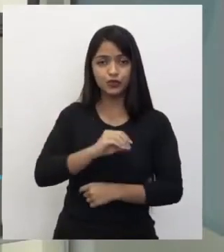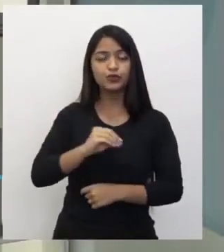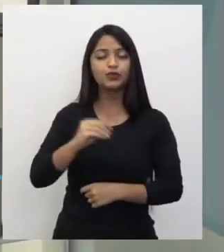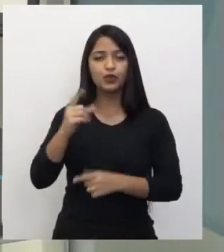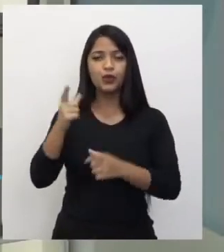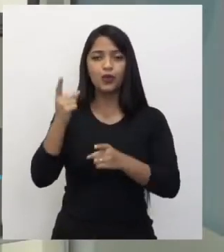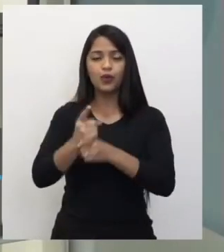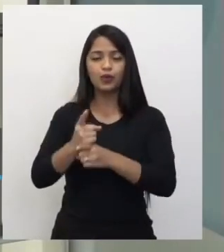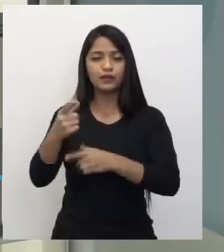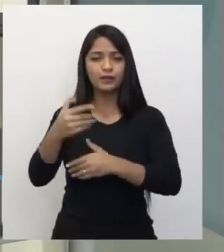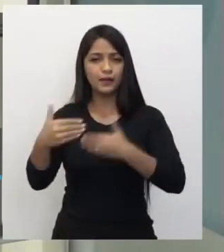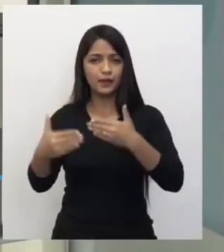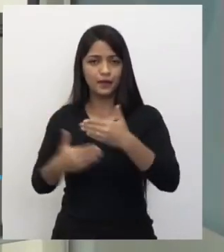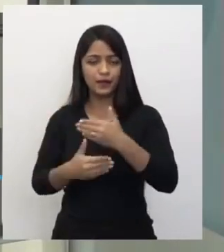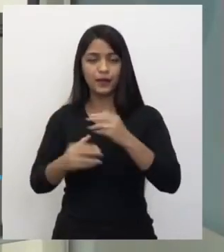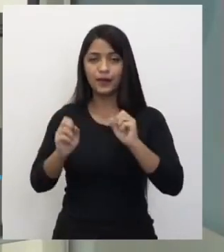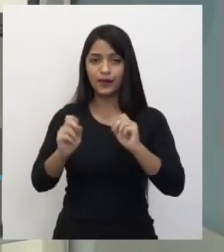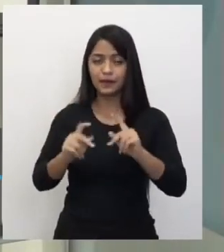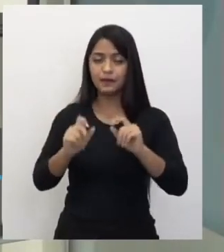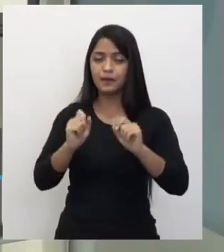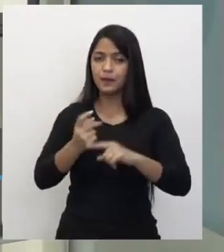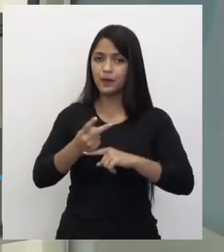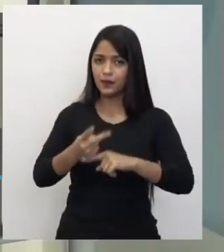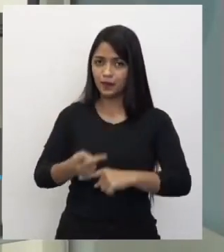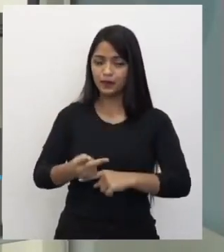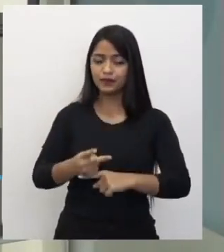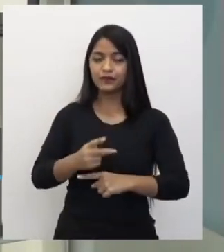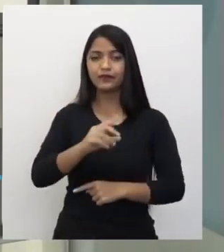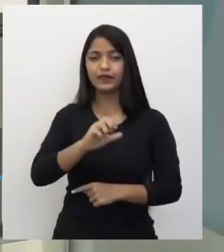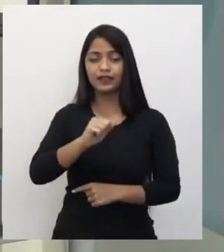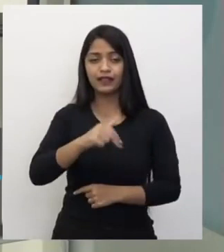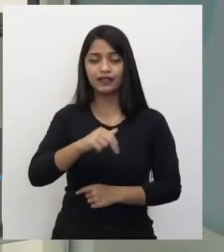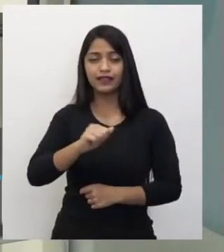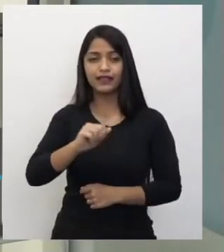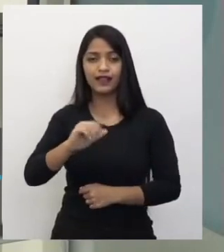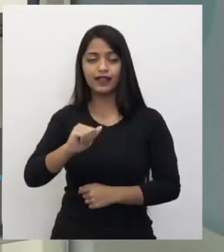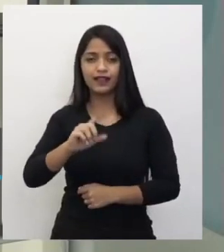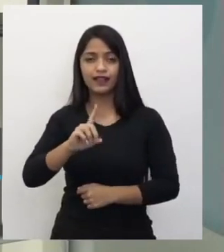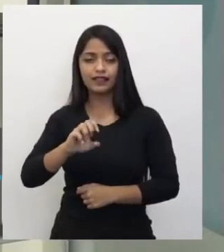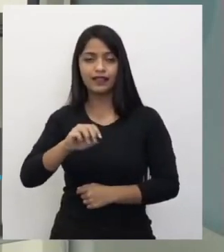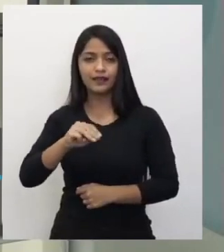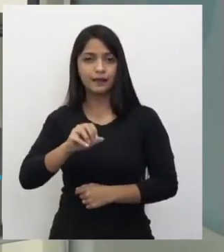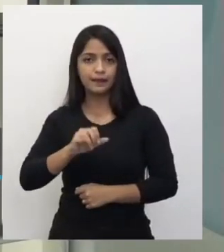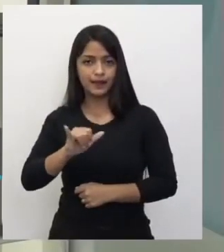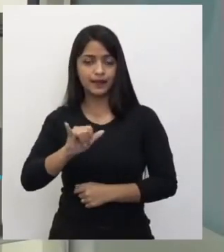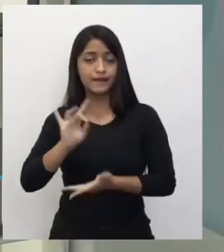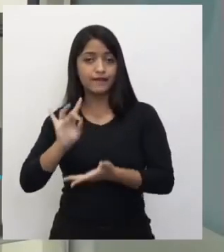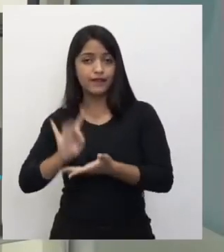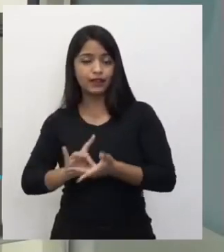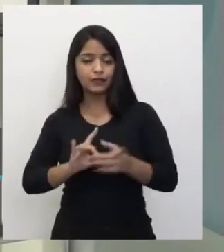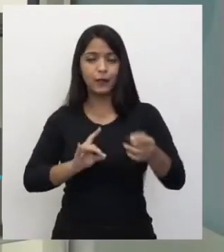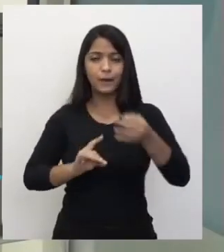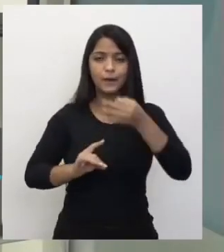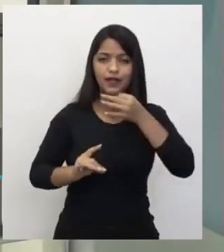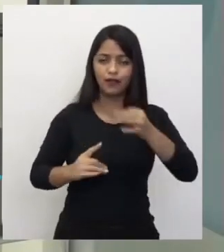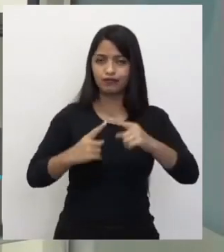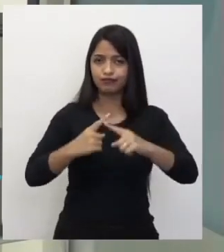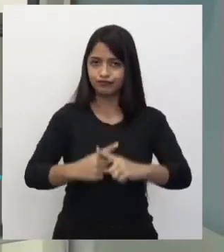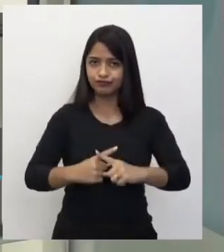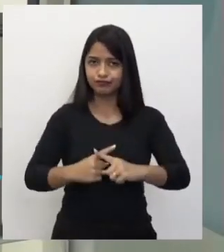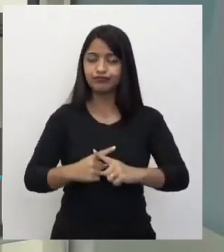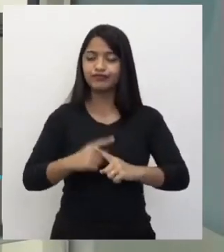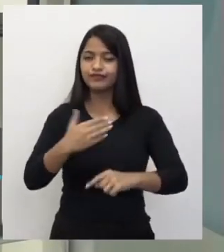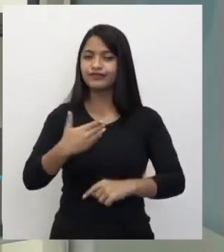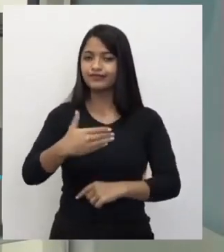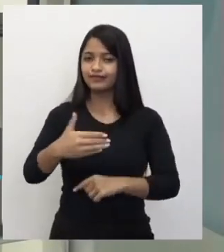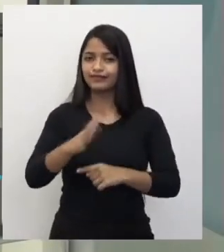no repositório, tá? Também pode procurar e é o Khan Academy. Então, você pode localizar lá, fatos versus opiniões. Mas a gente vai trabalhar ele